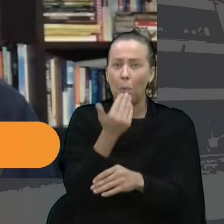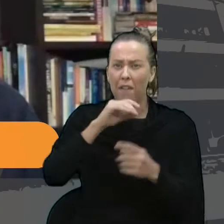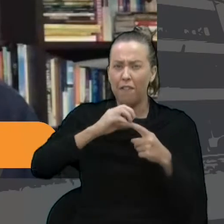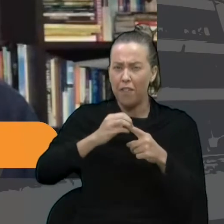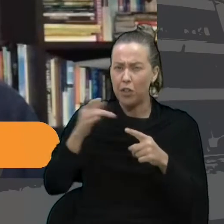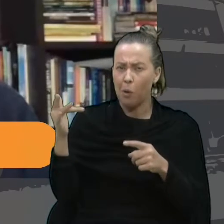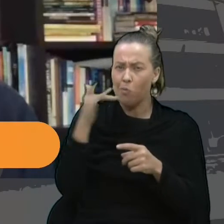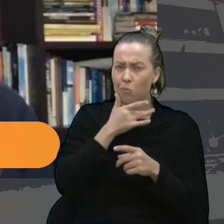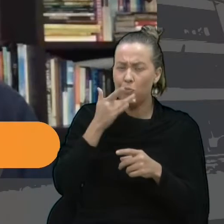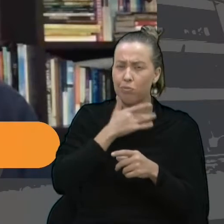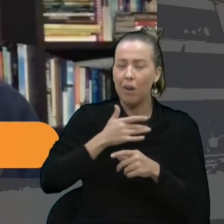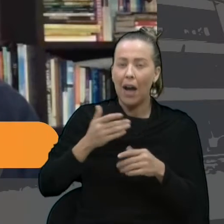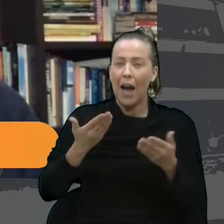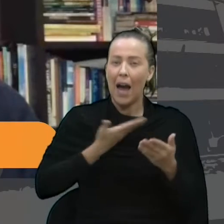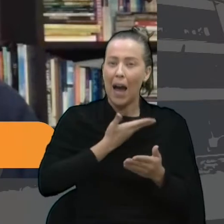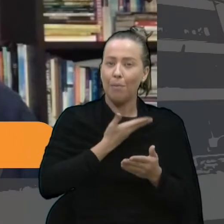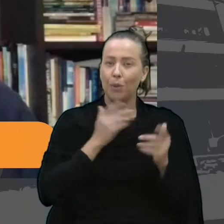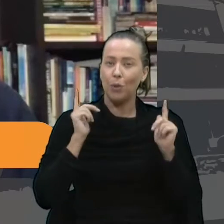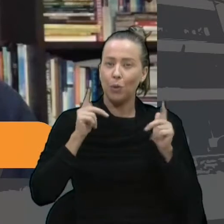meus amigos no shopping.